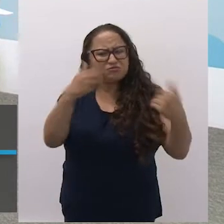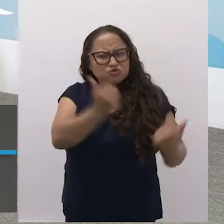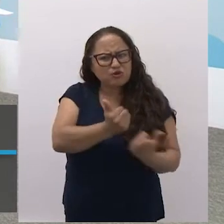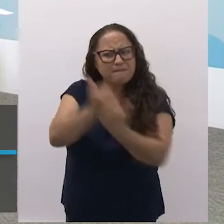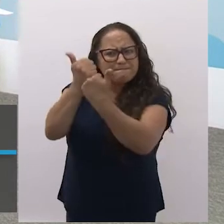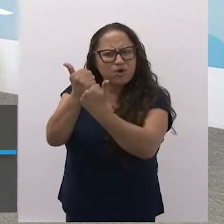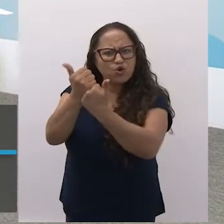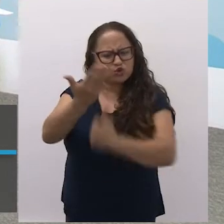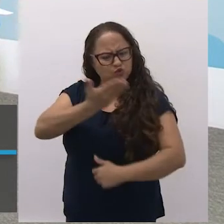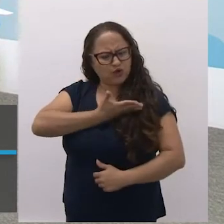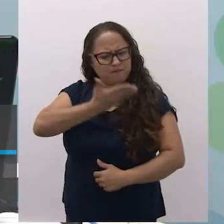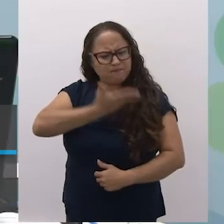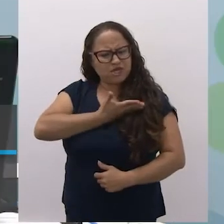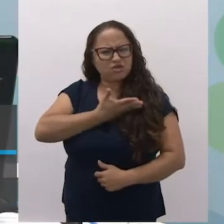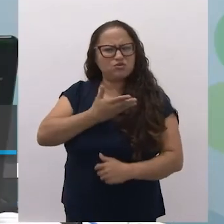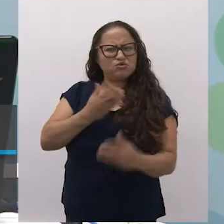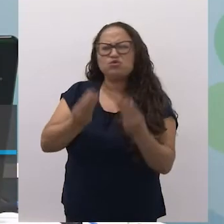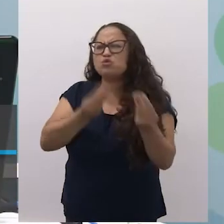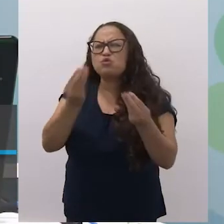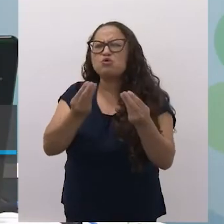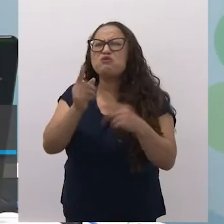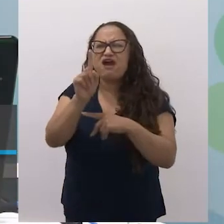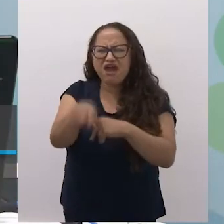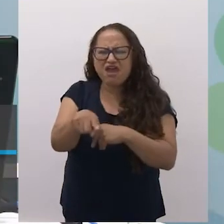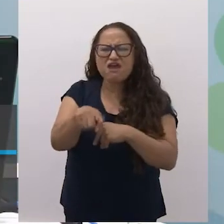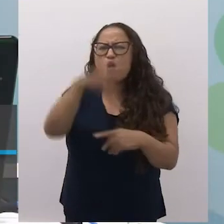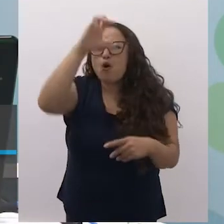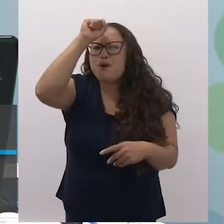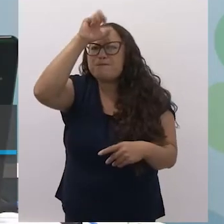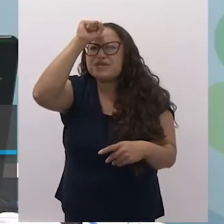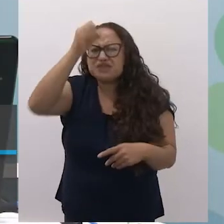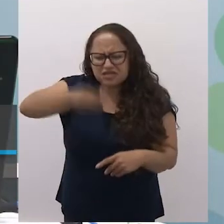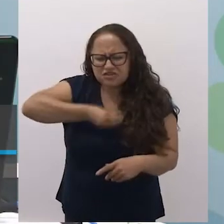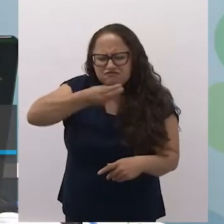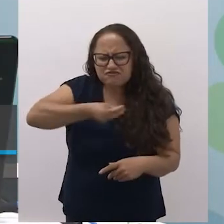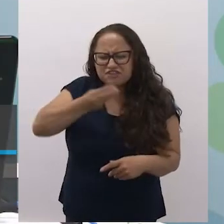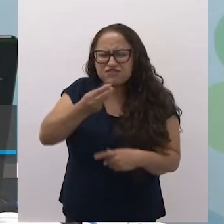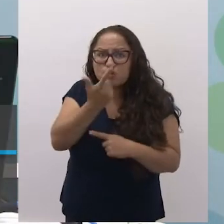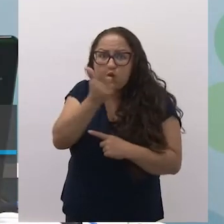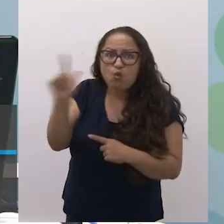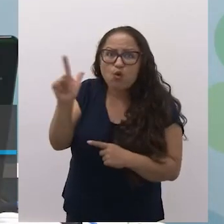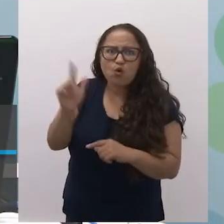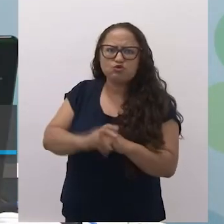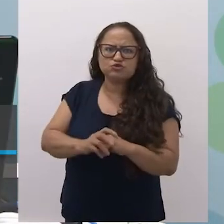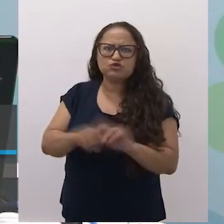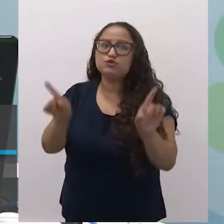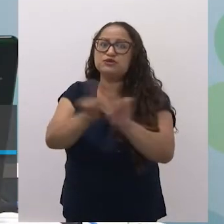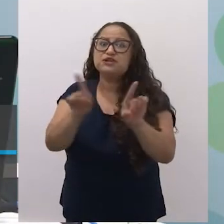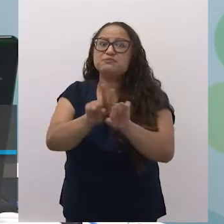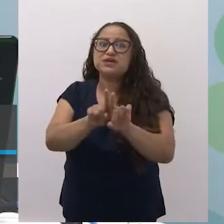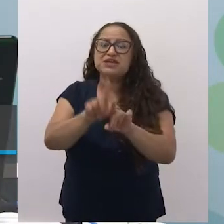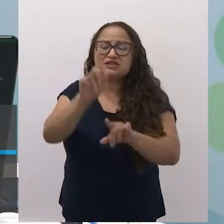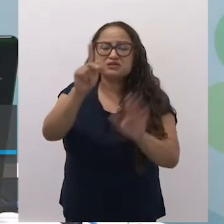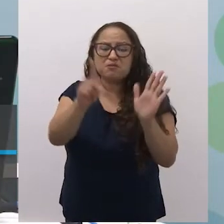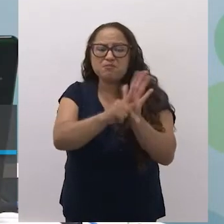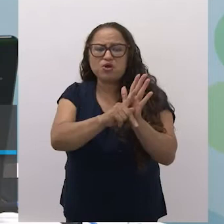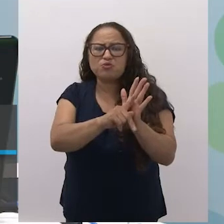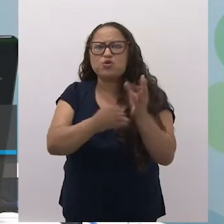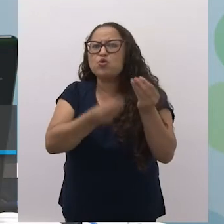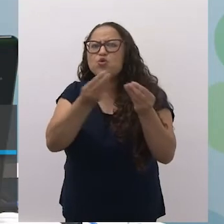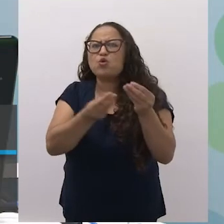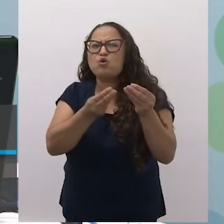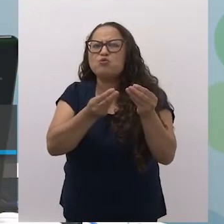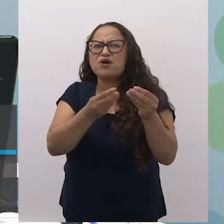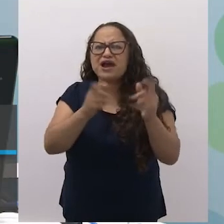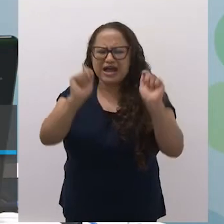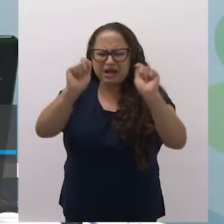viver. E isso é o aprender a conviver, é o aprender a ser. Aprender a conviver é extremamente